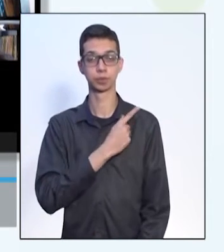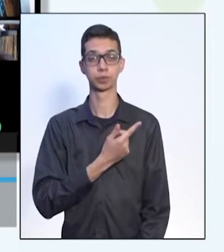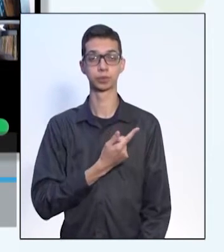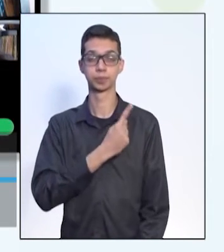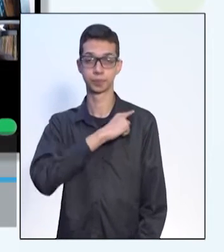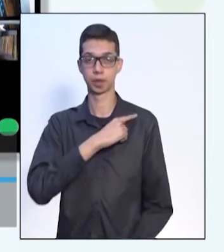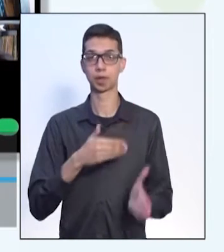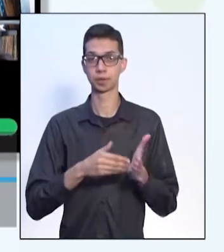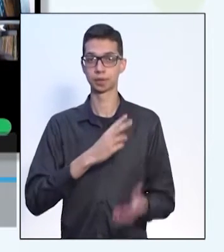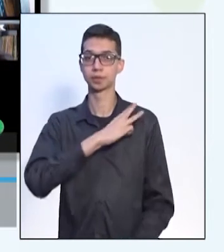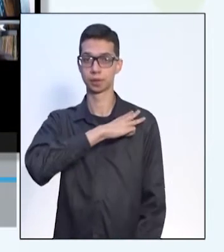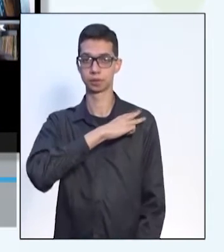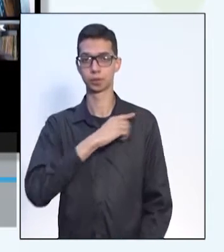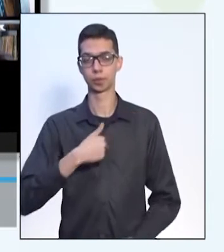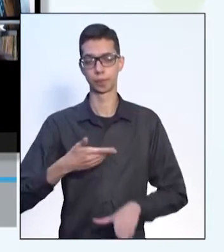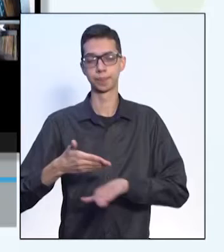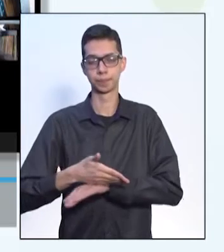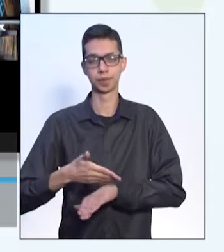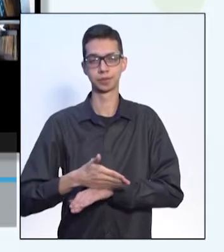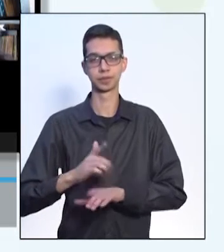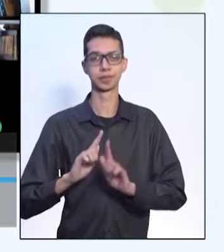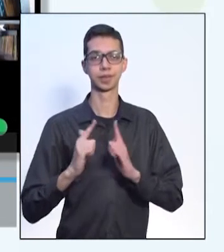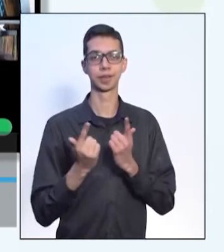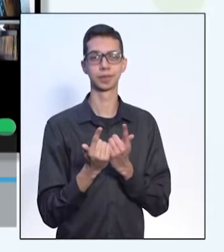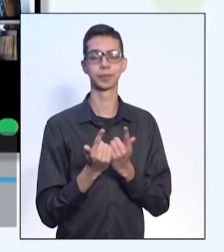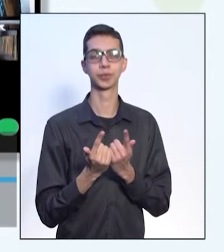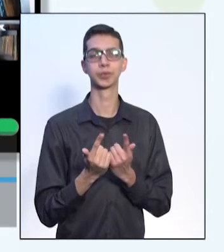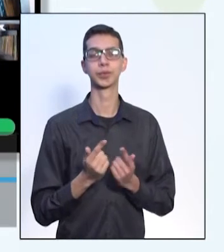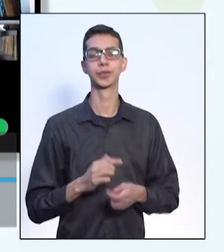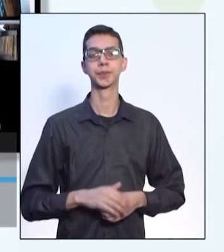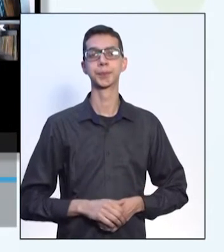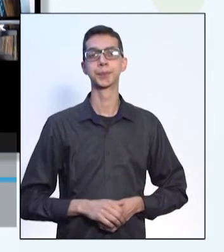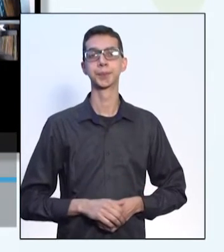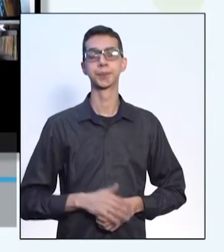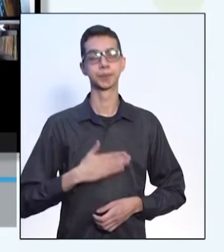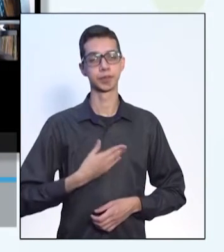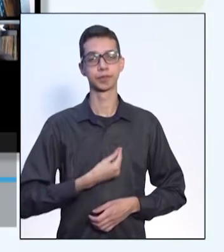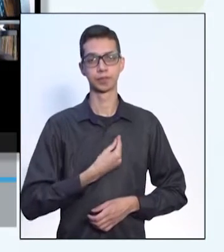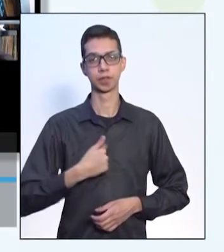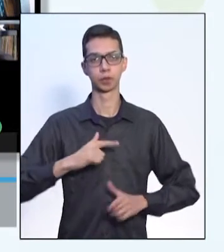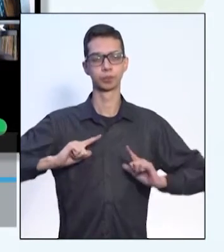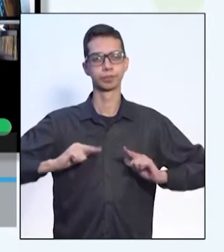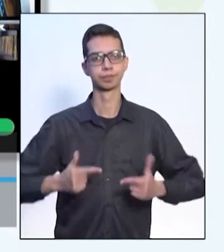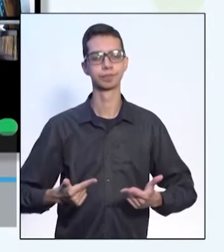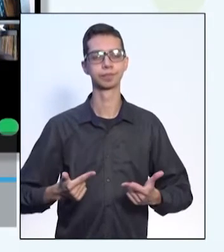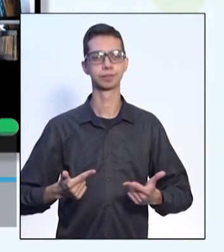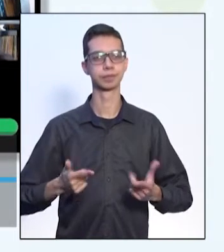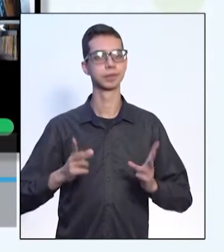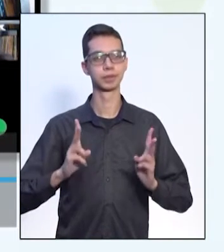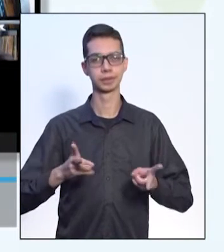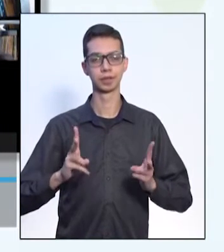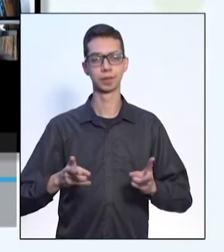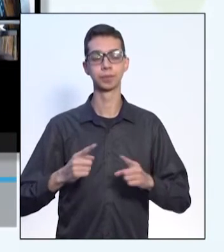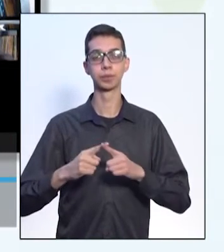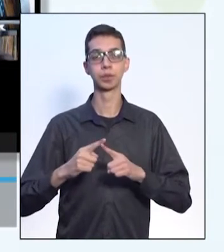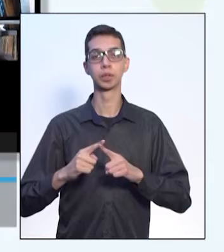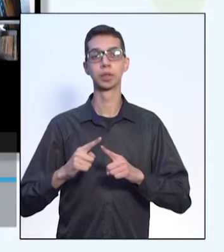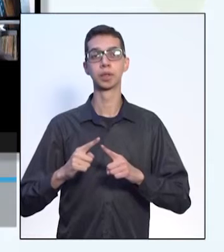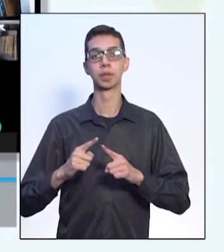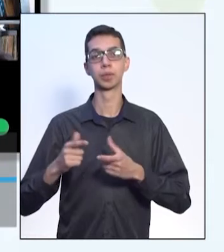ao terceiro, né. Então passei esses 3 anos da minha vida me dedicando ao movimento estudantil dentro da escola,